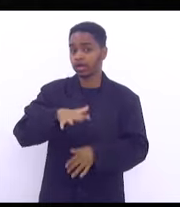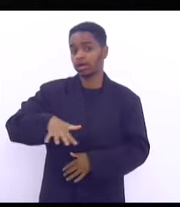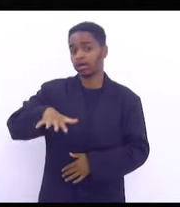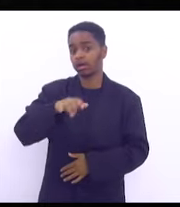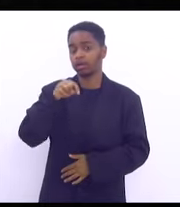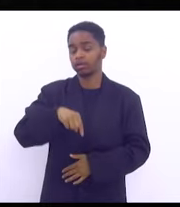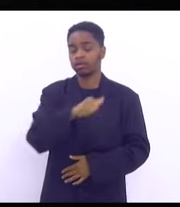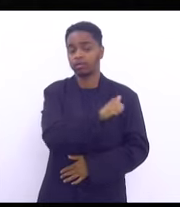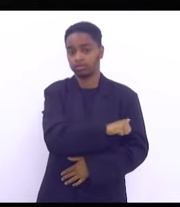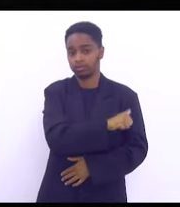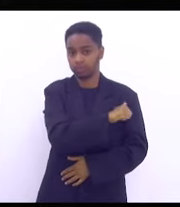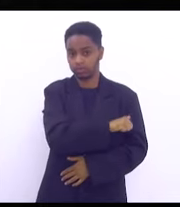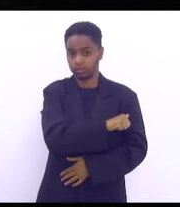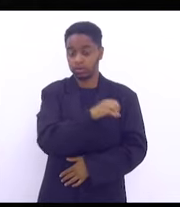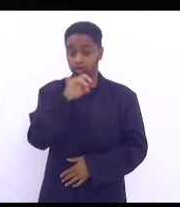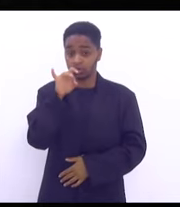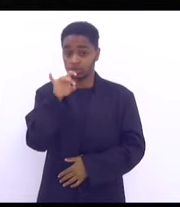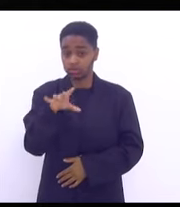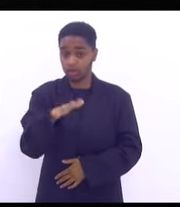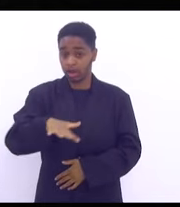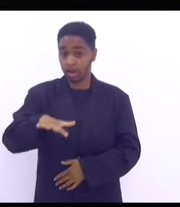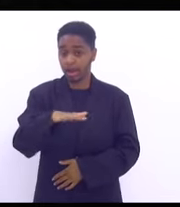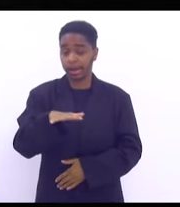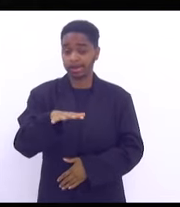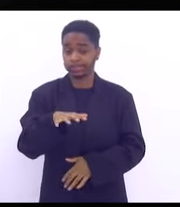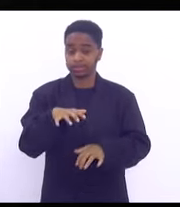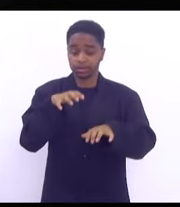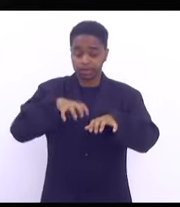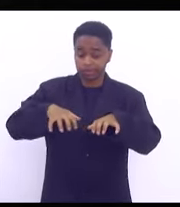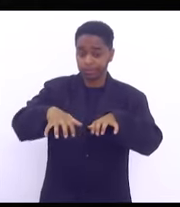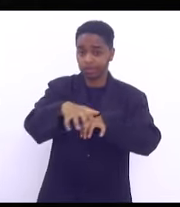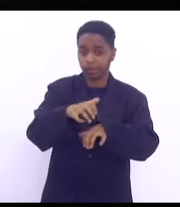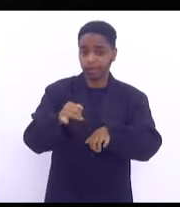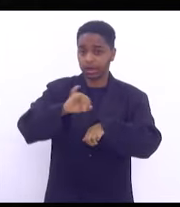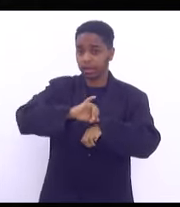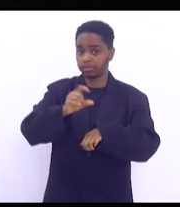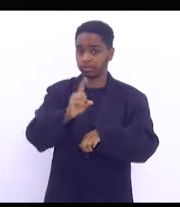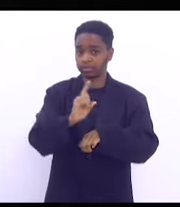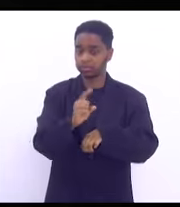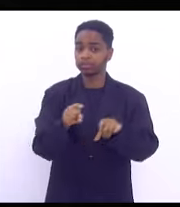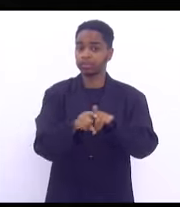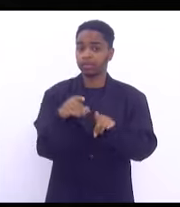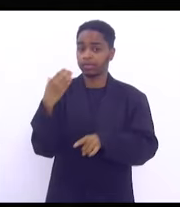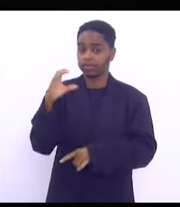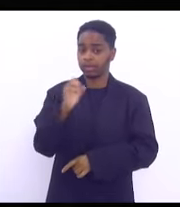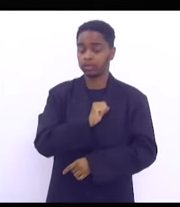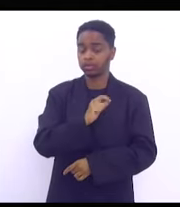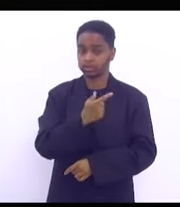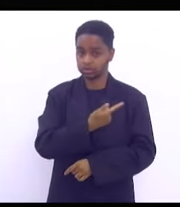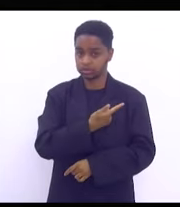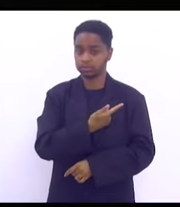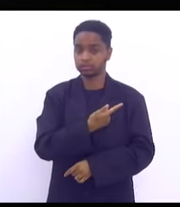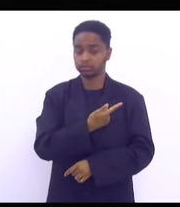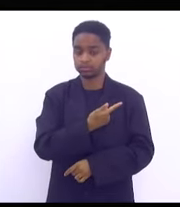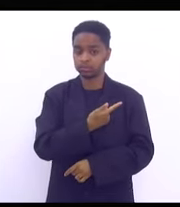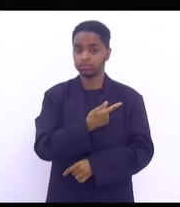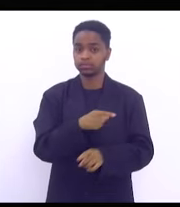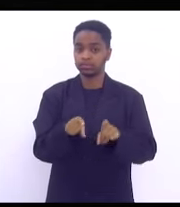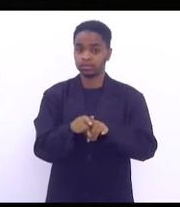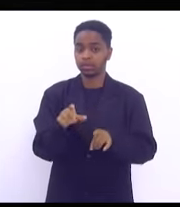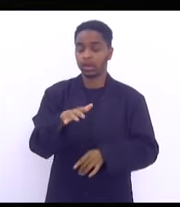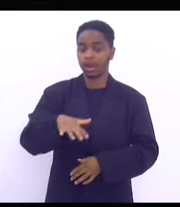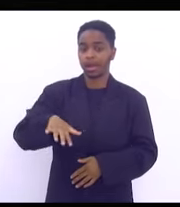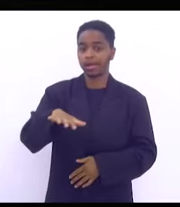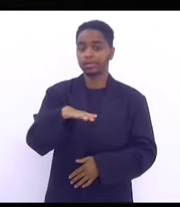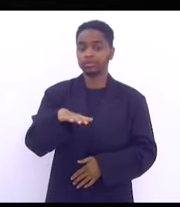nosso estado, não só da região metropolitana, quando a gente fala da capital, mas Niterói e São Gonçalo, como toda a área da Zona